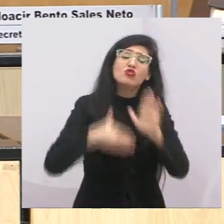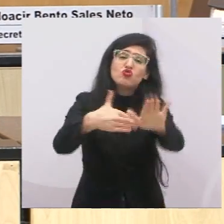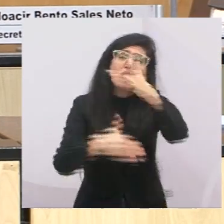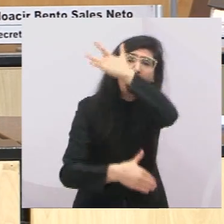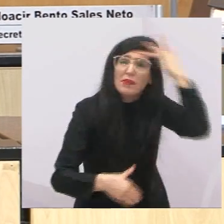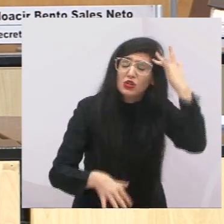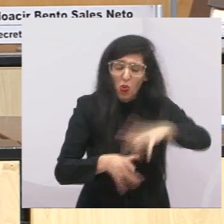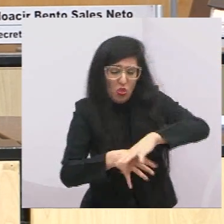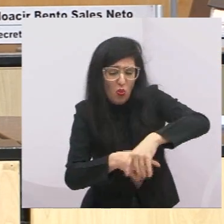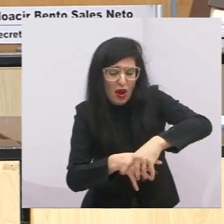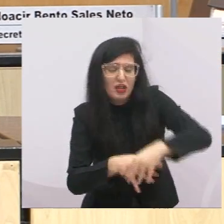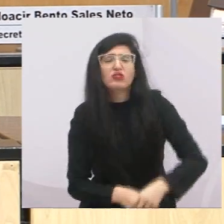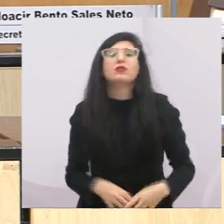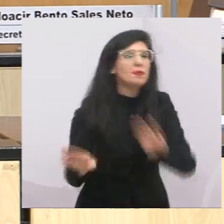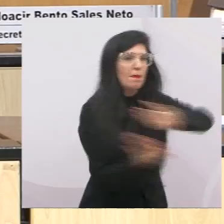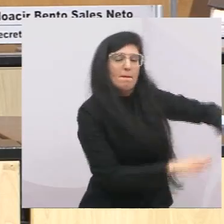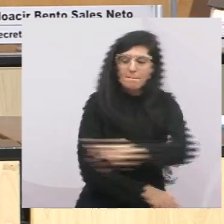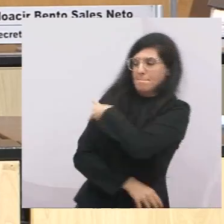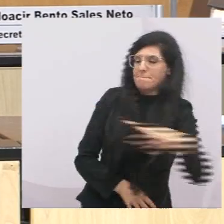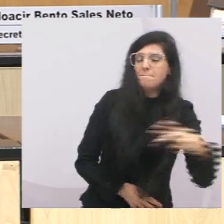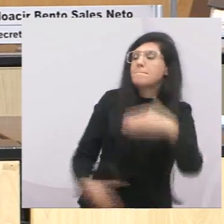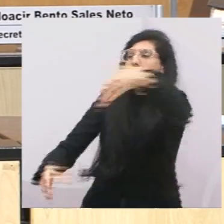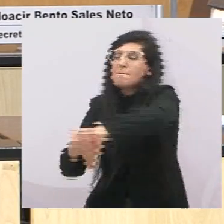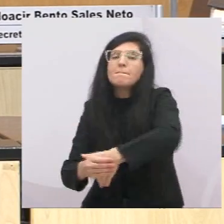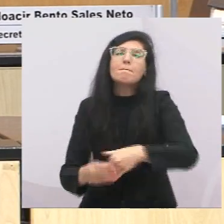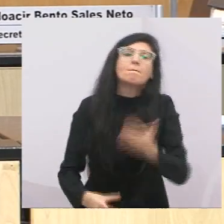Ponciano, senhor presidente, foi solicitada votação.